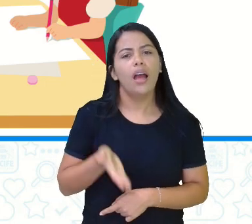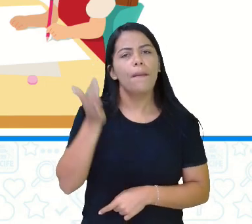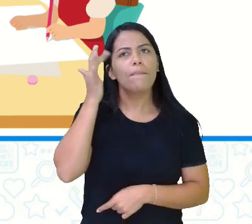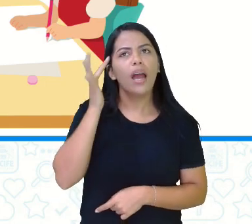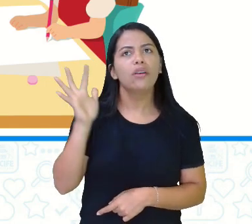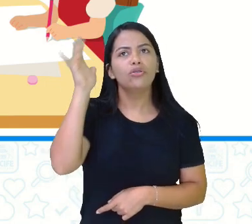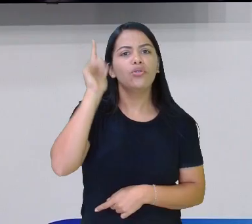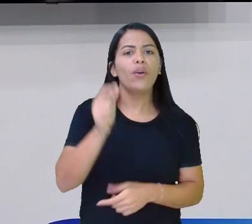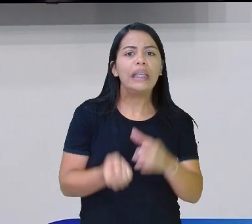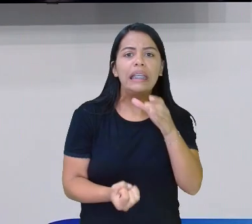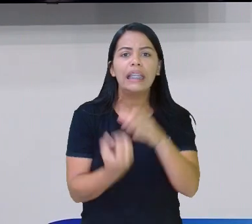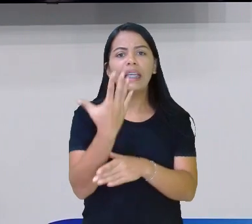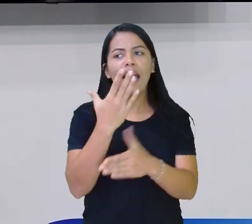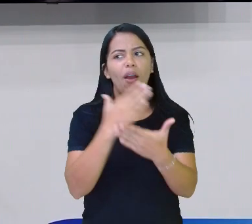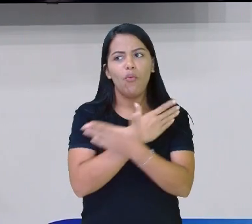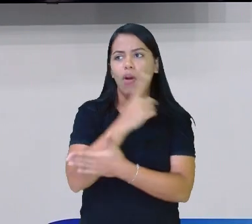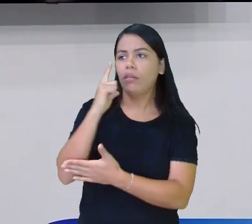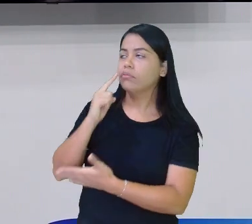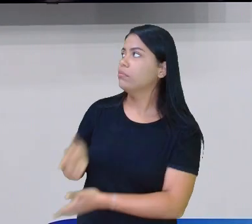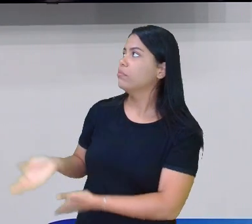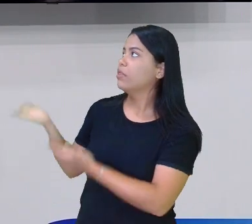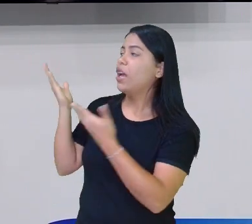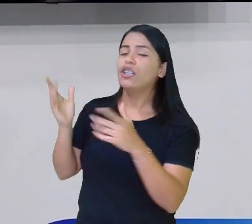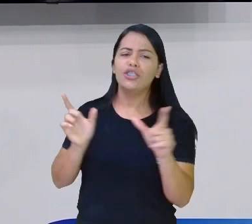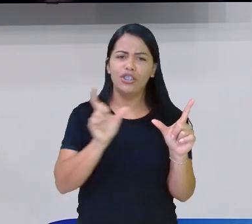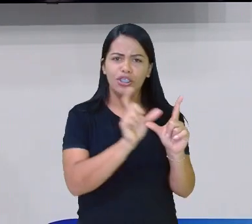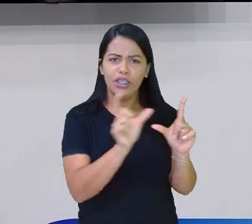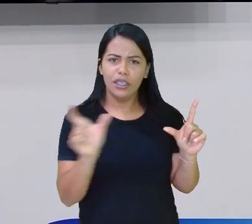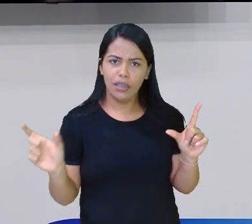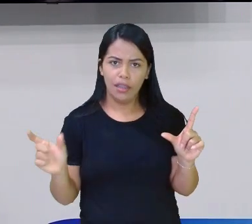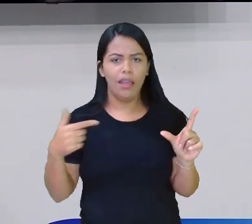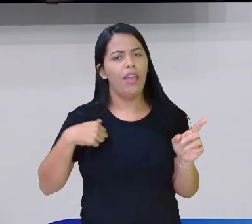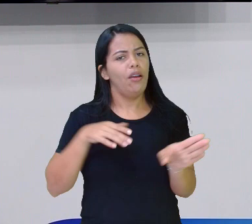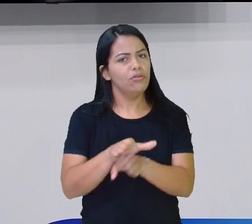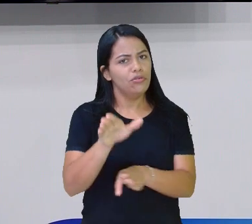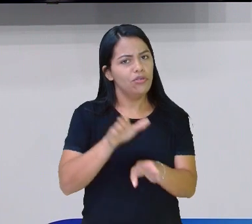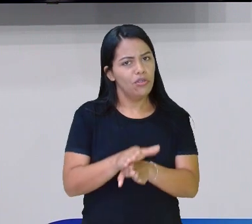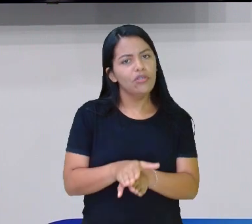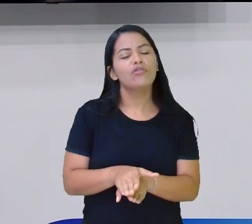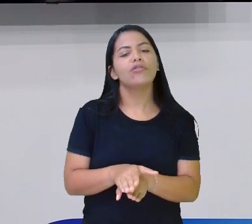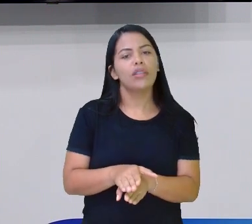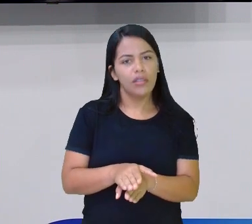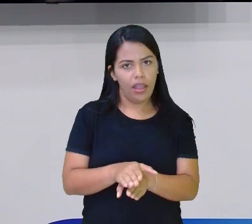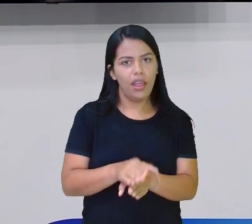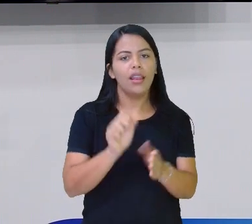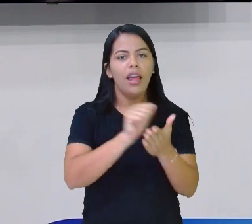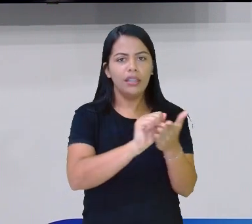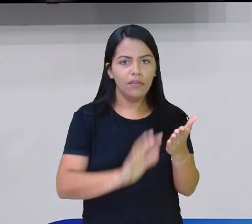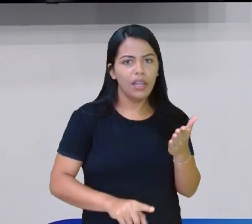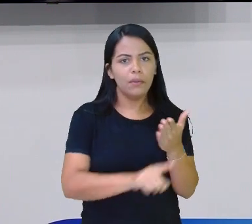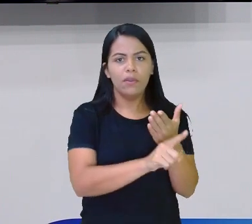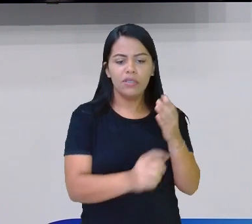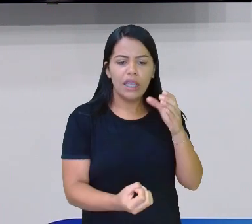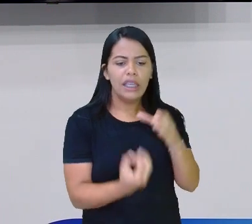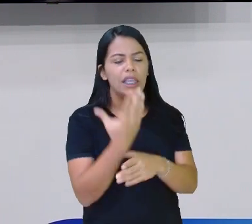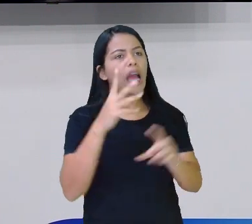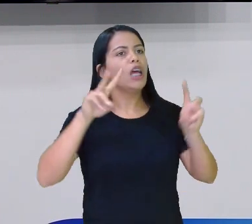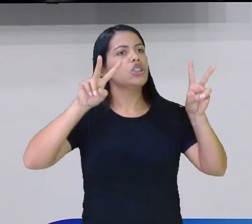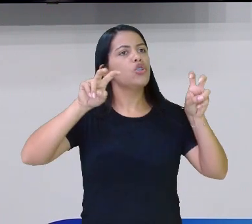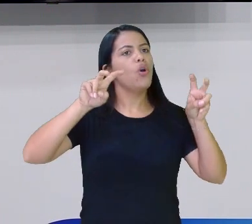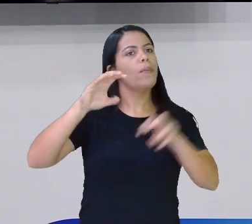Inclusive, nas aulas anteriores, eu deixei como sugestão de atividade isso aí, não foi? Criar tirinhas sobre a